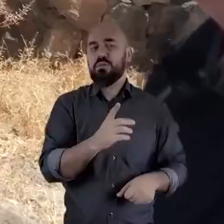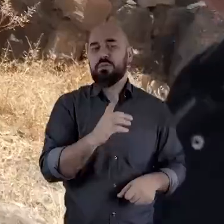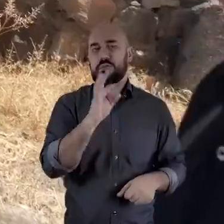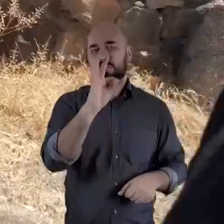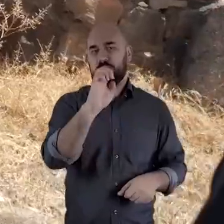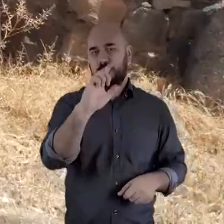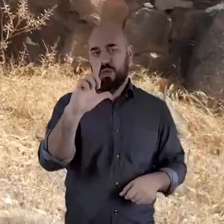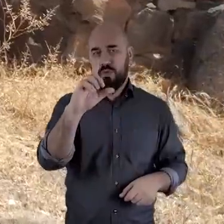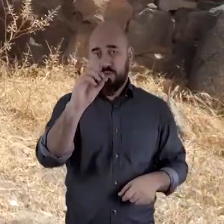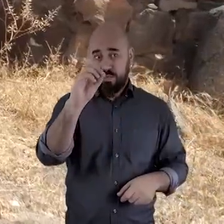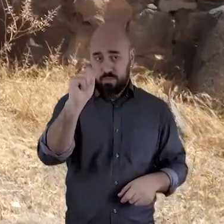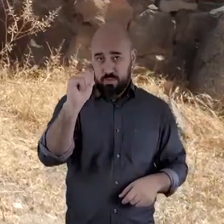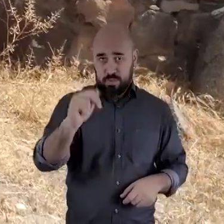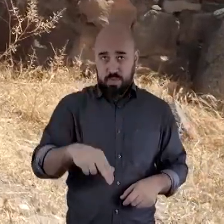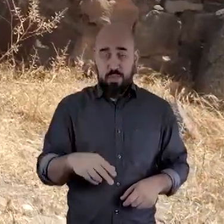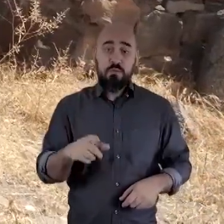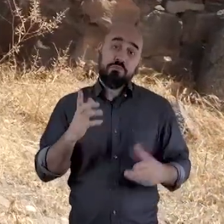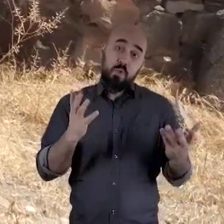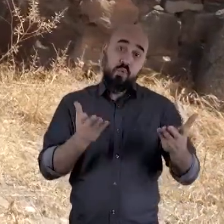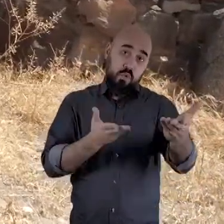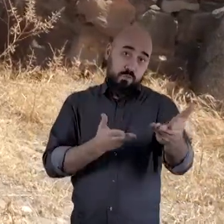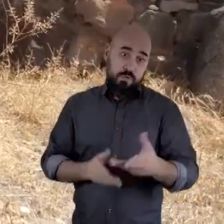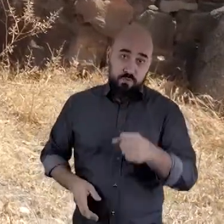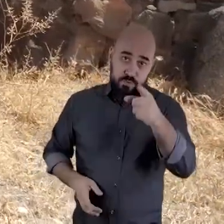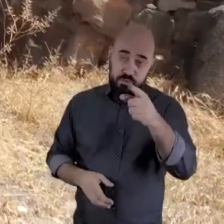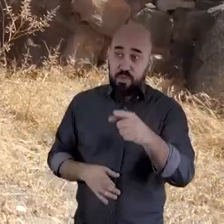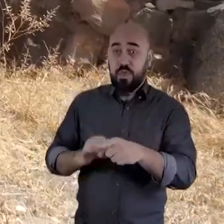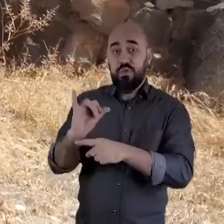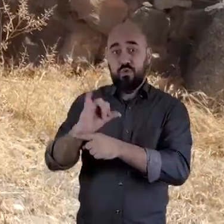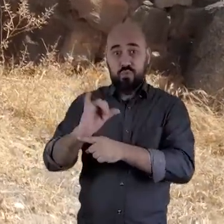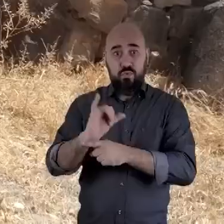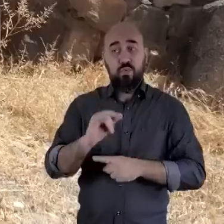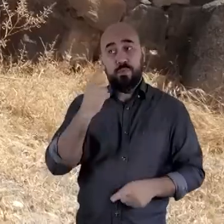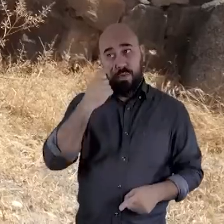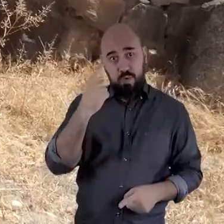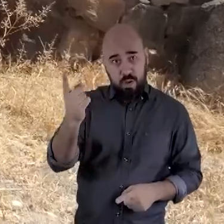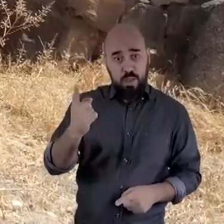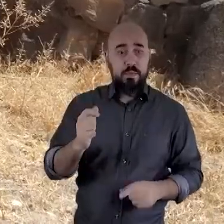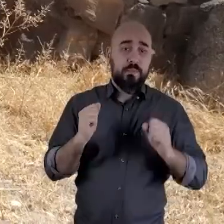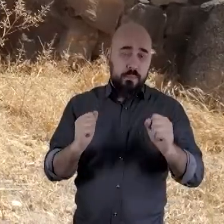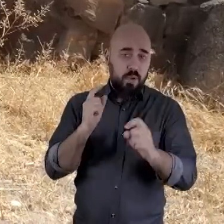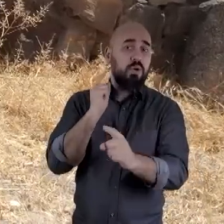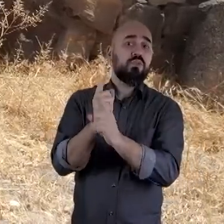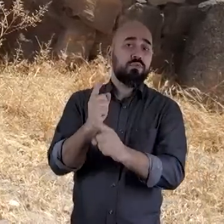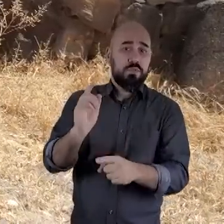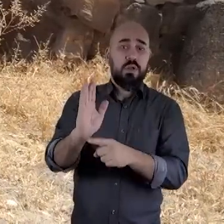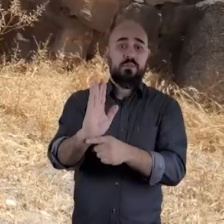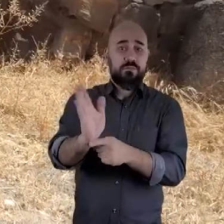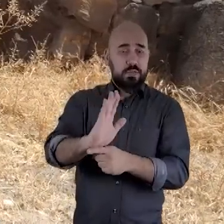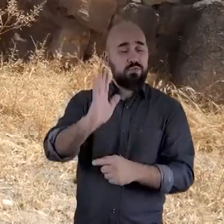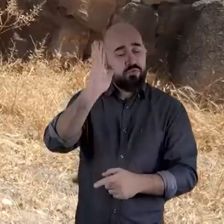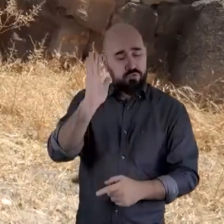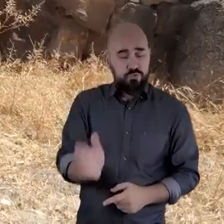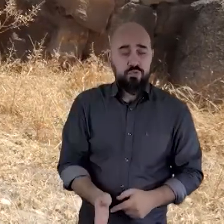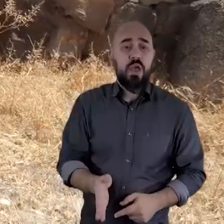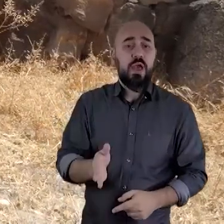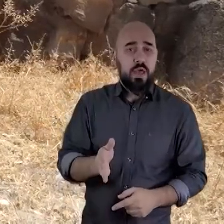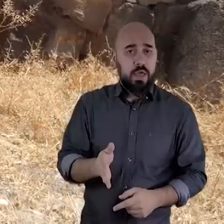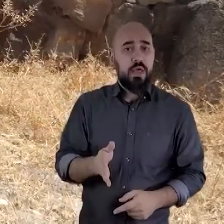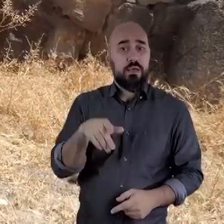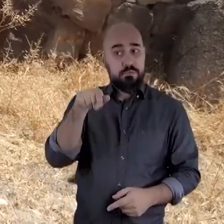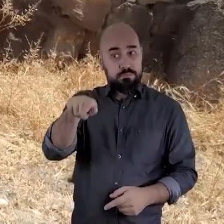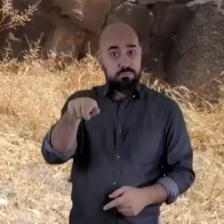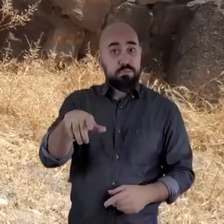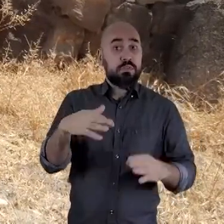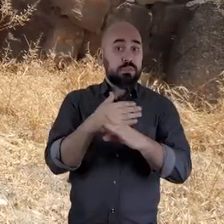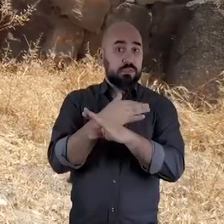você seguir o canal, acionar o sininho de notificações, e você pode encontrar esse vídeo lá que nós gravamos também na cidade de